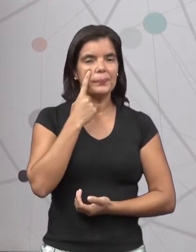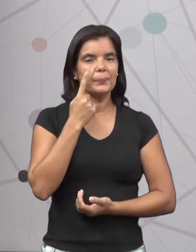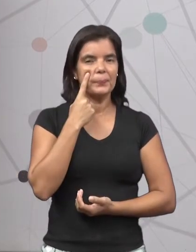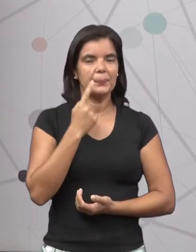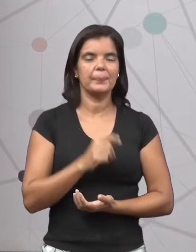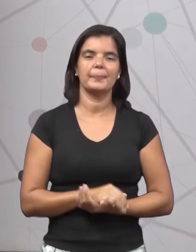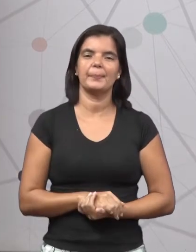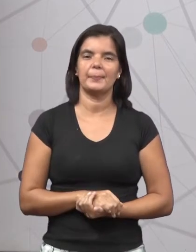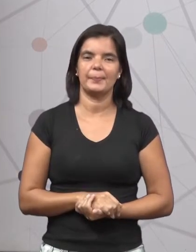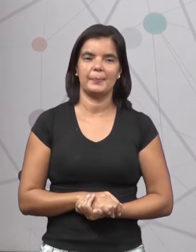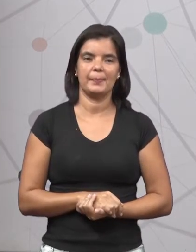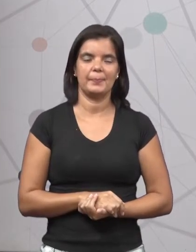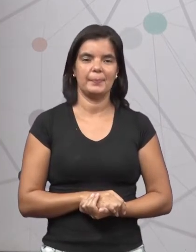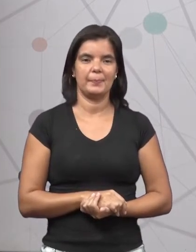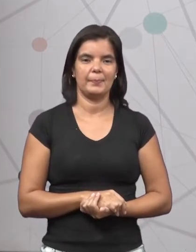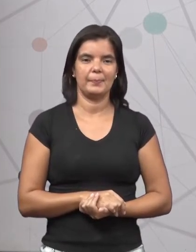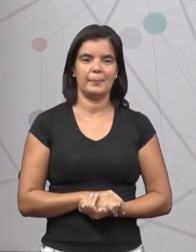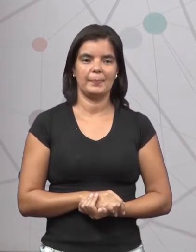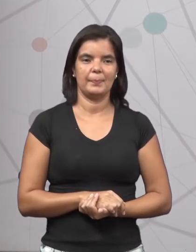lá?